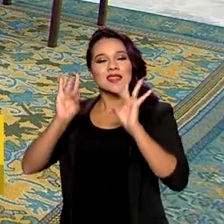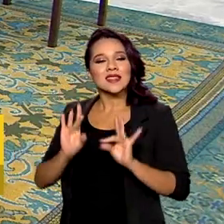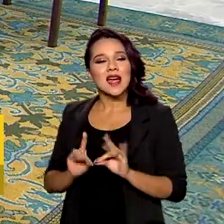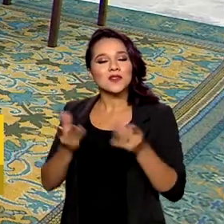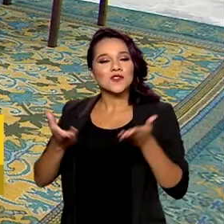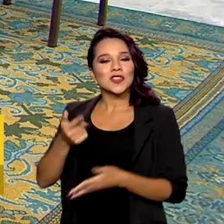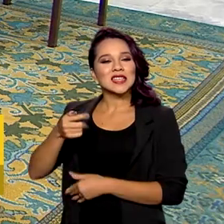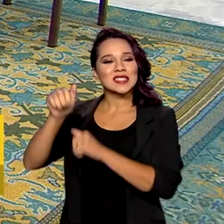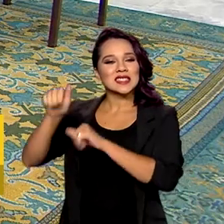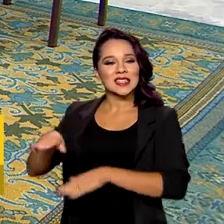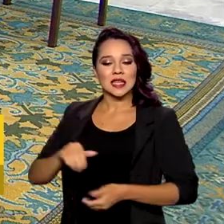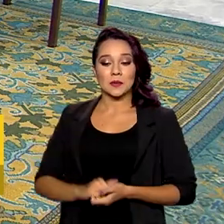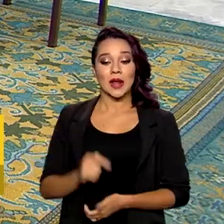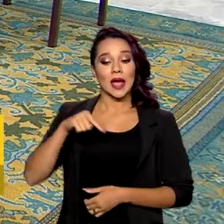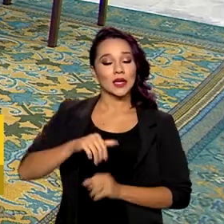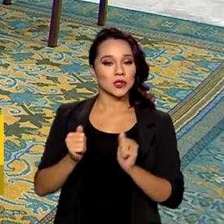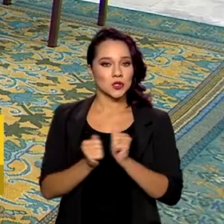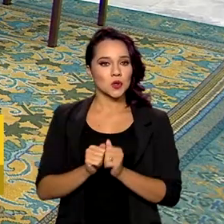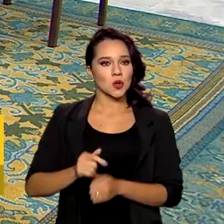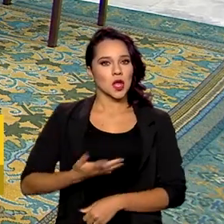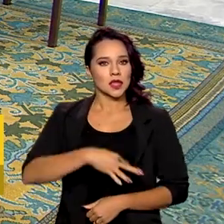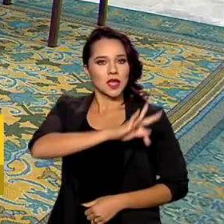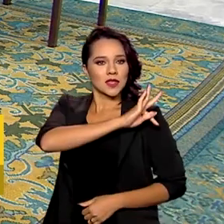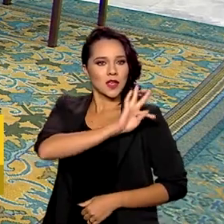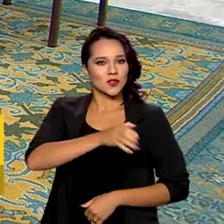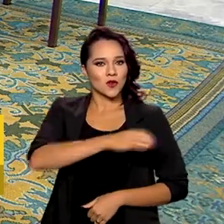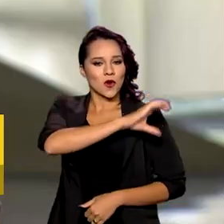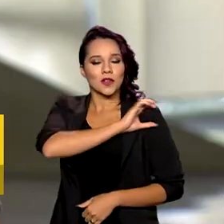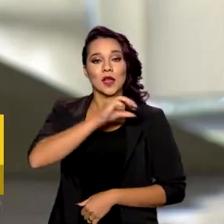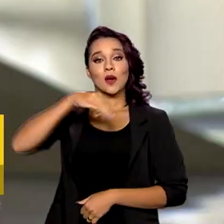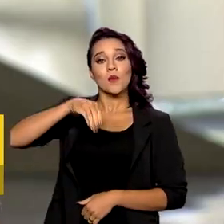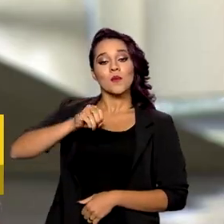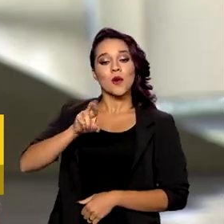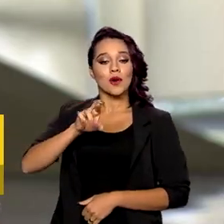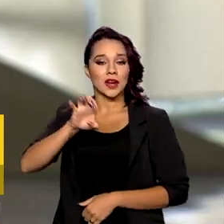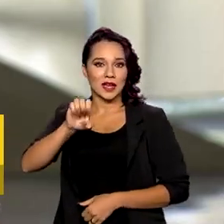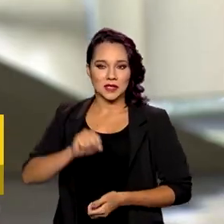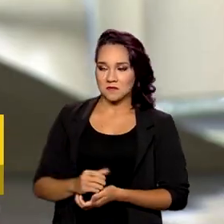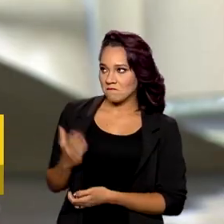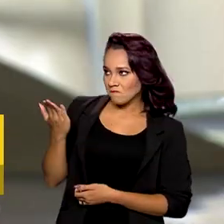7 de setembro. Aqui com a gente, o tenente-coronel Moraes,